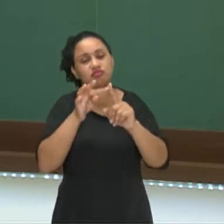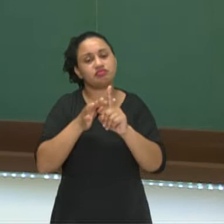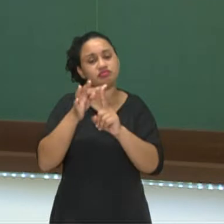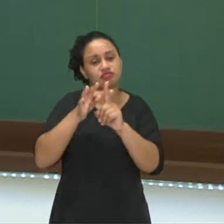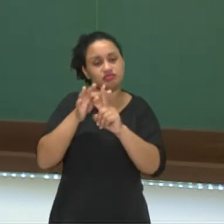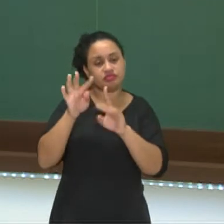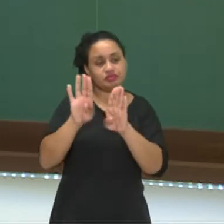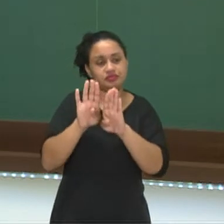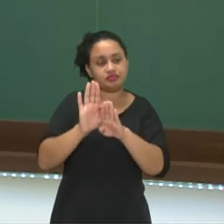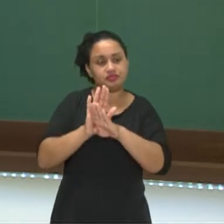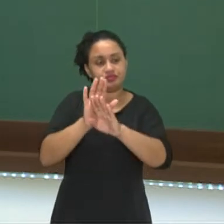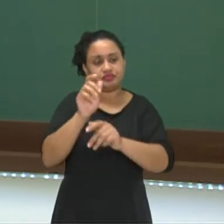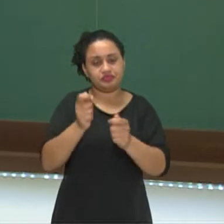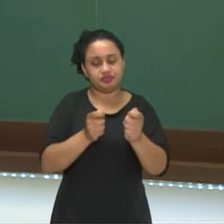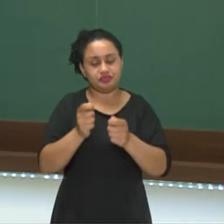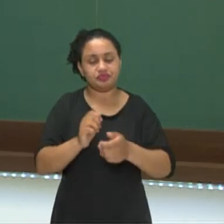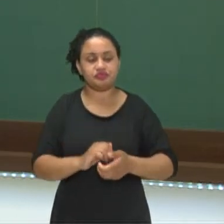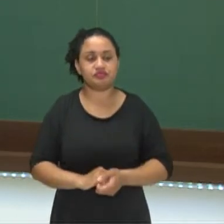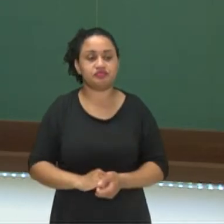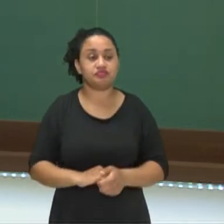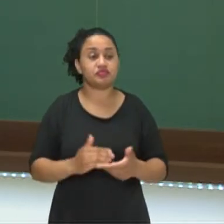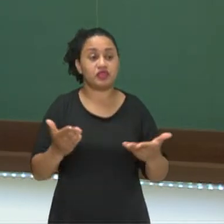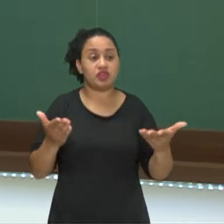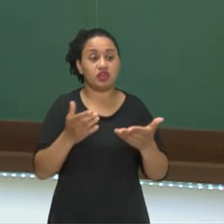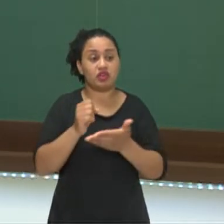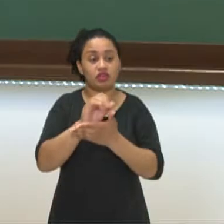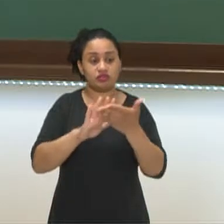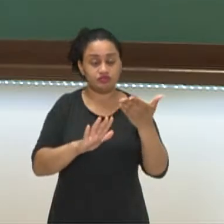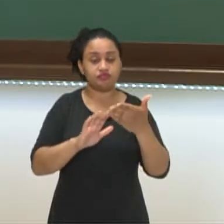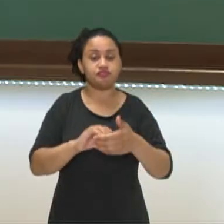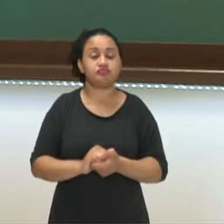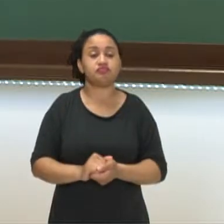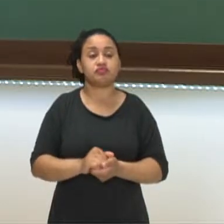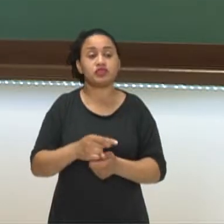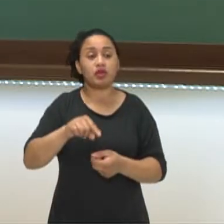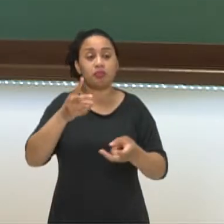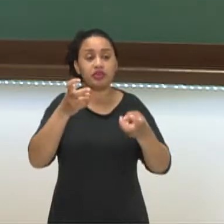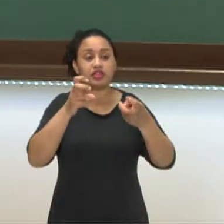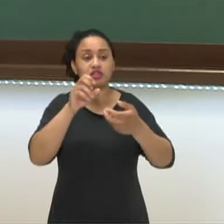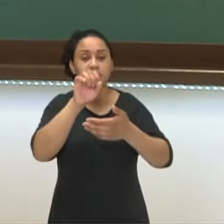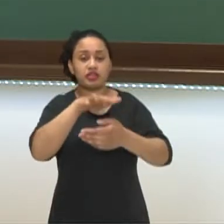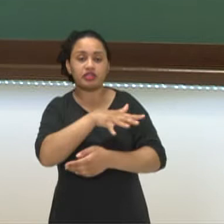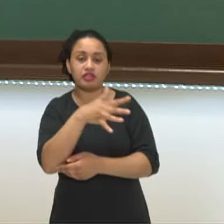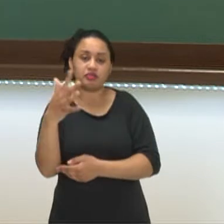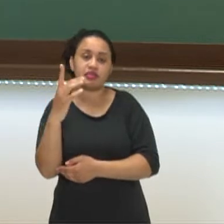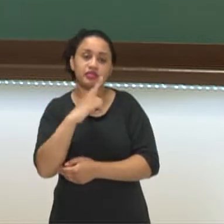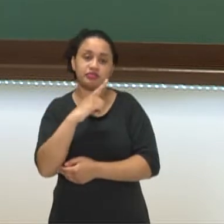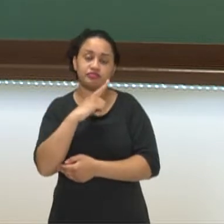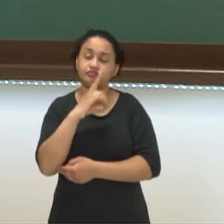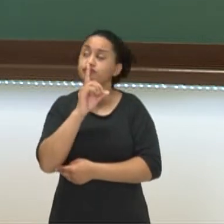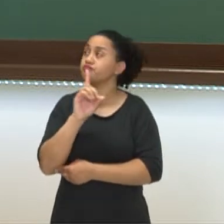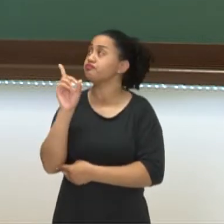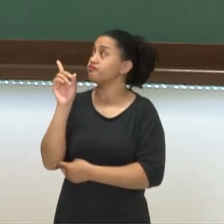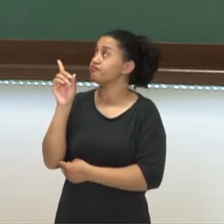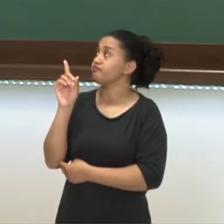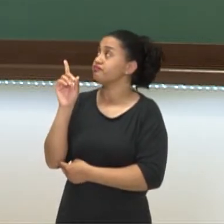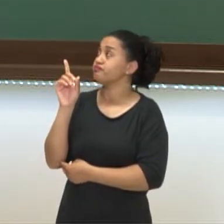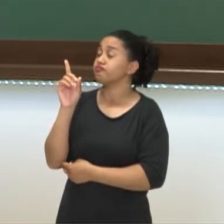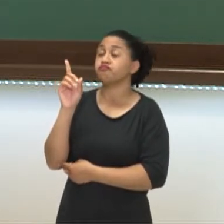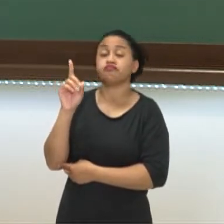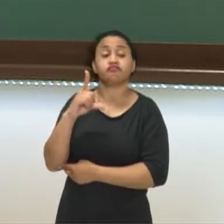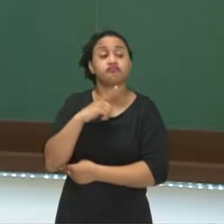temperatura. Então vamos de atividade. Observe então essa tabela, tá? Onde nós temos